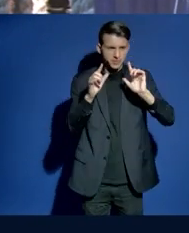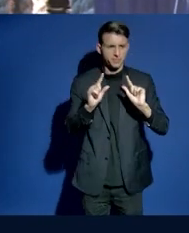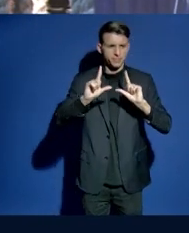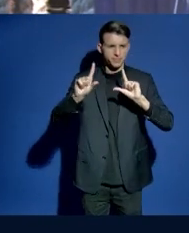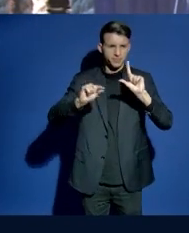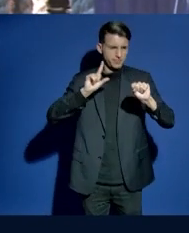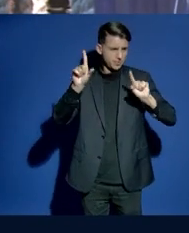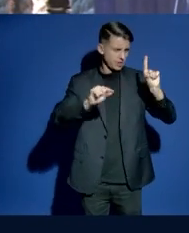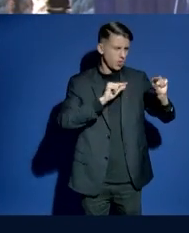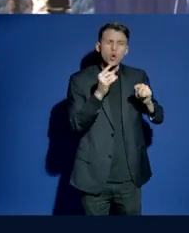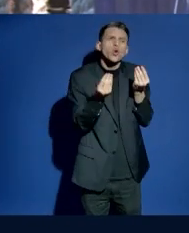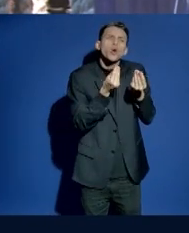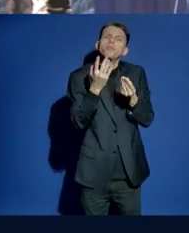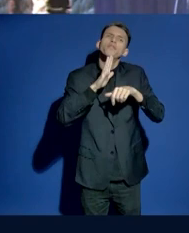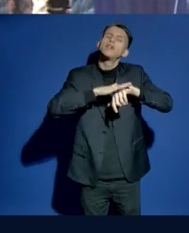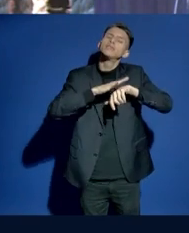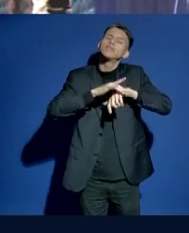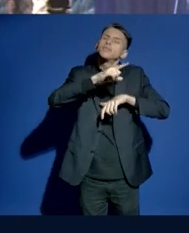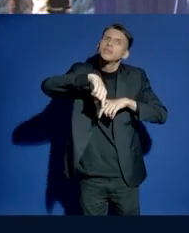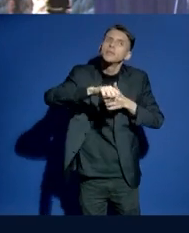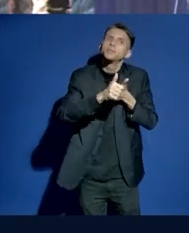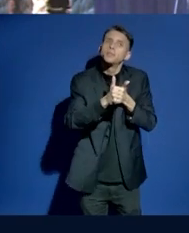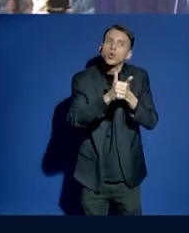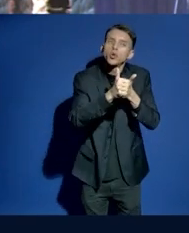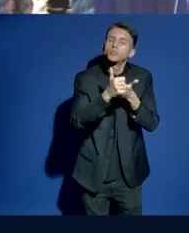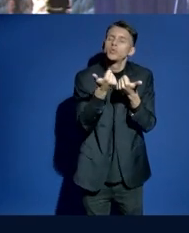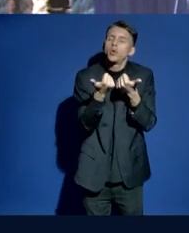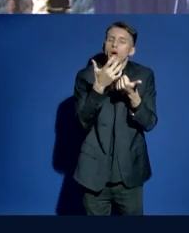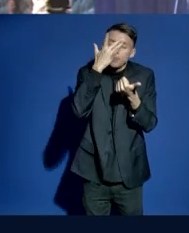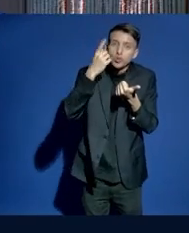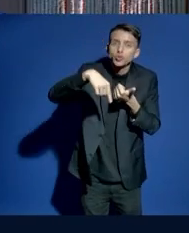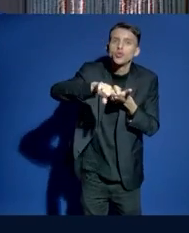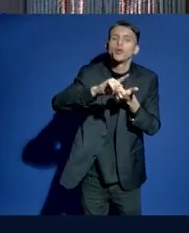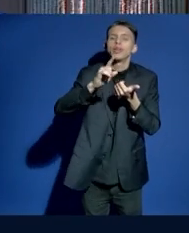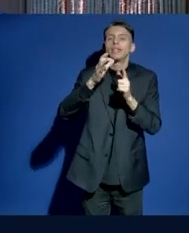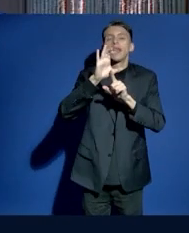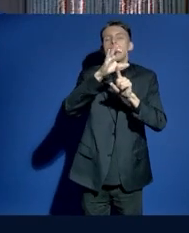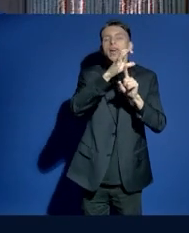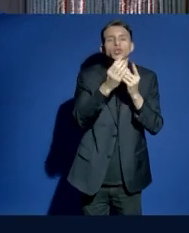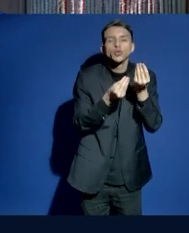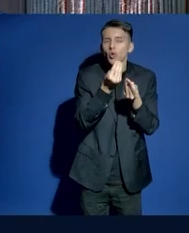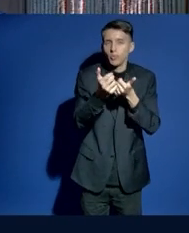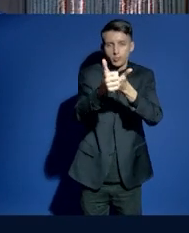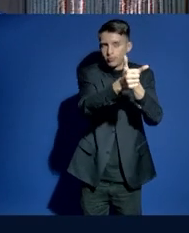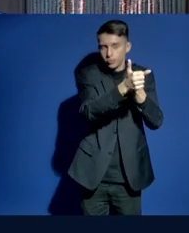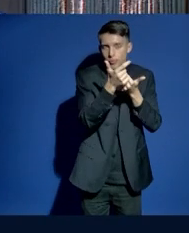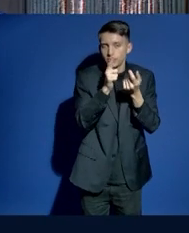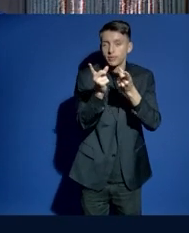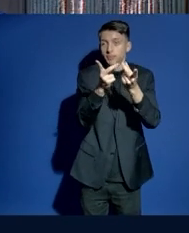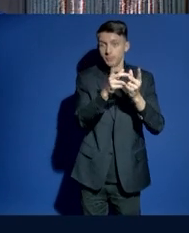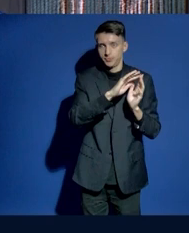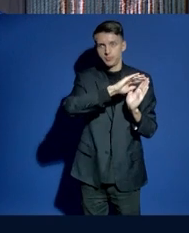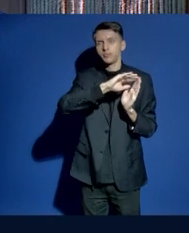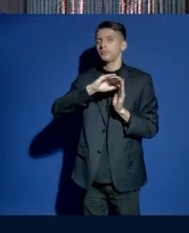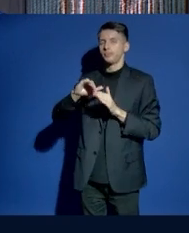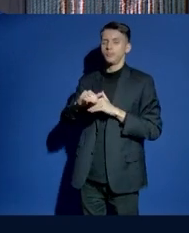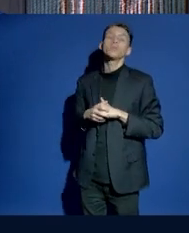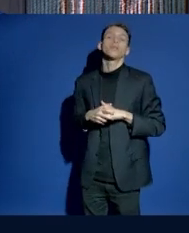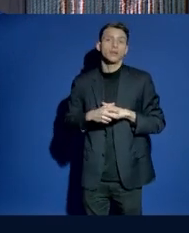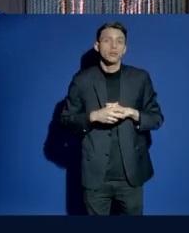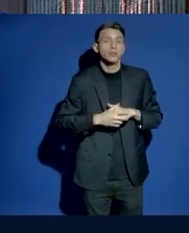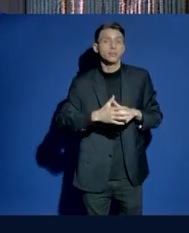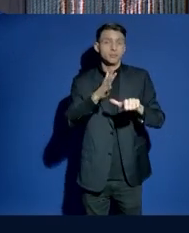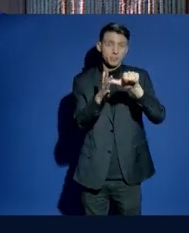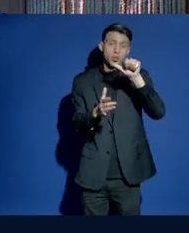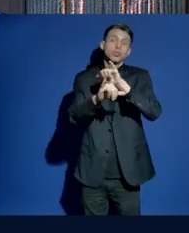e como vocês imaginam está próximo né o consumidor bom primeiro dizer que o biometano Ele